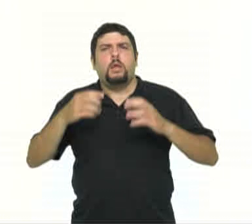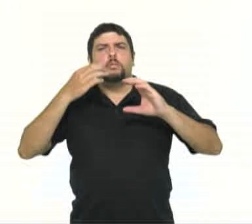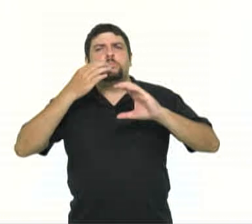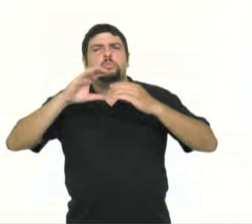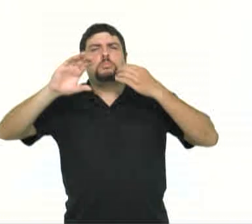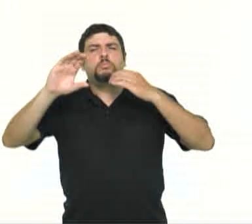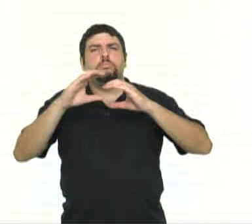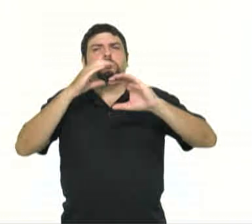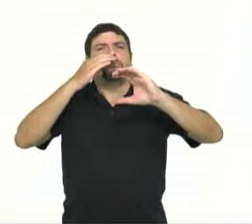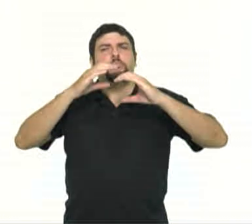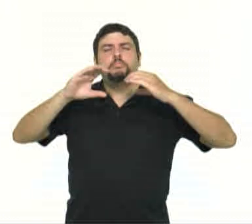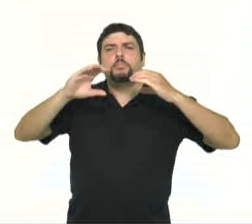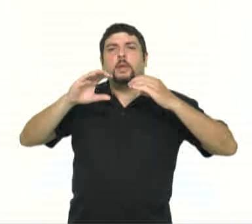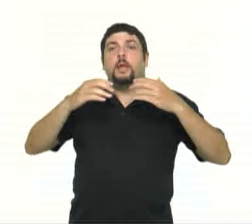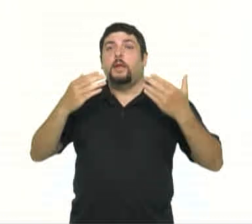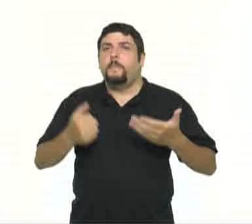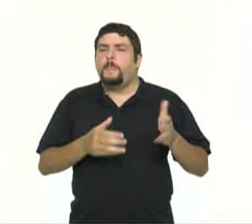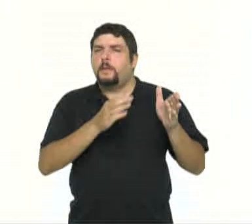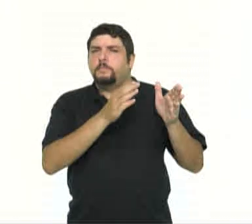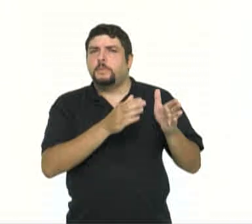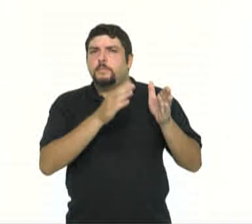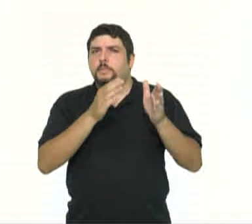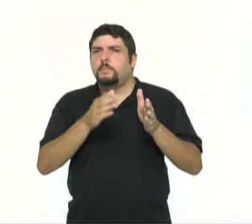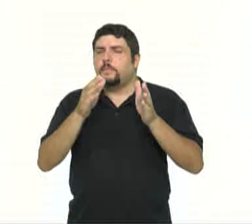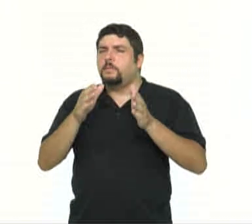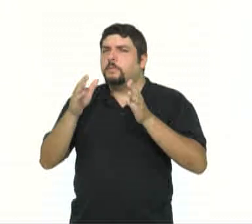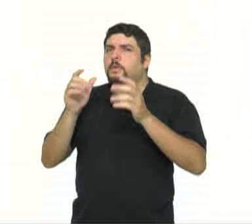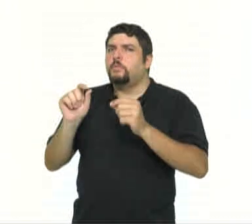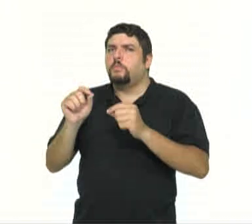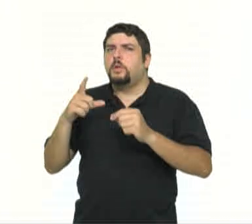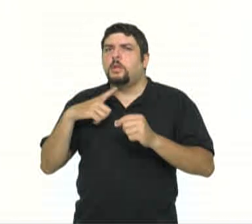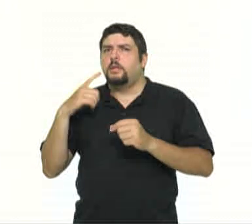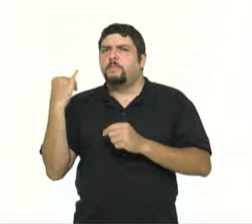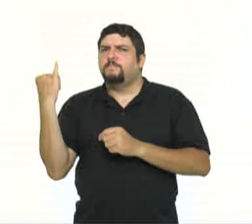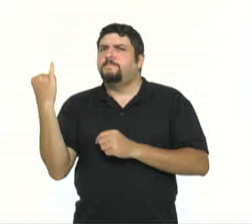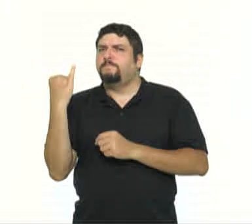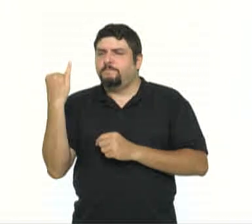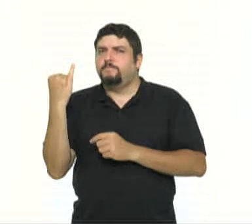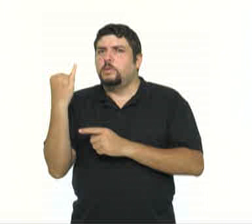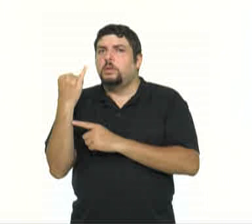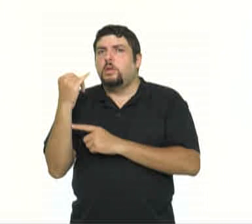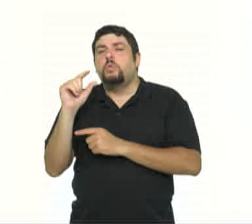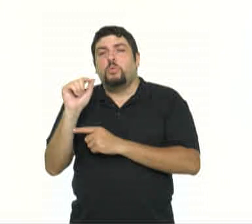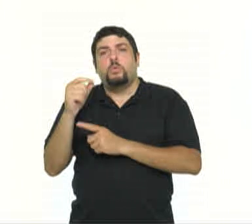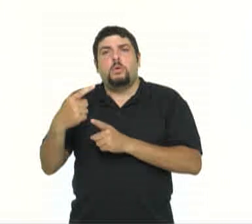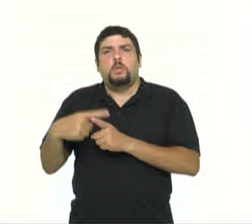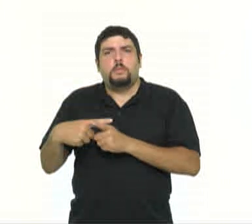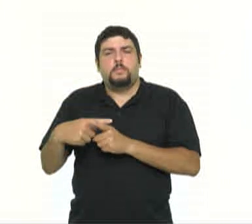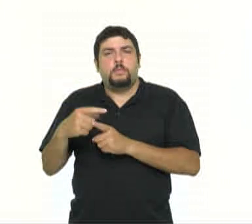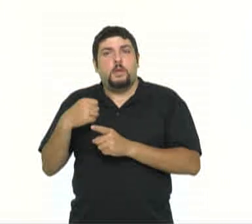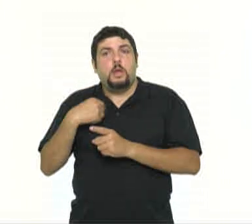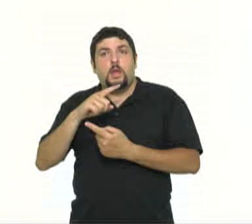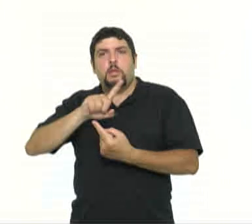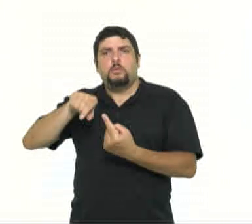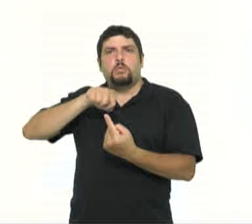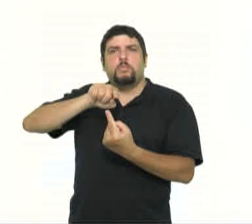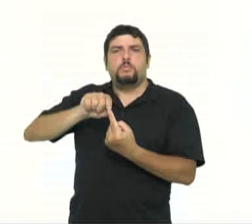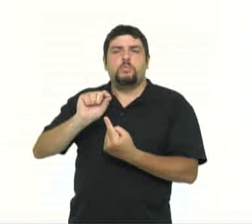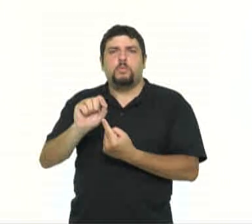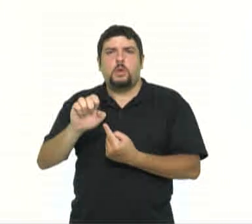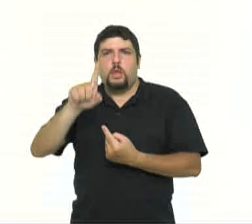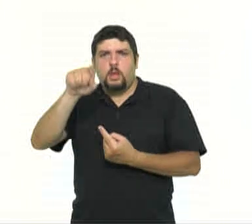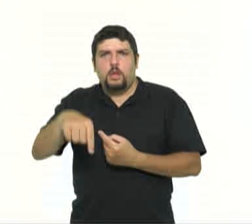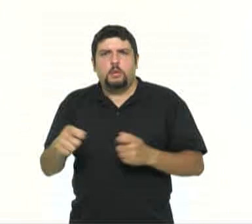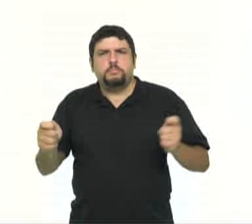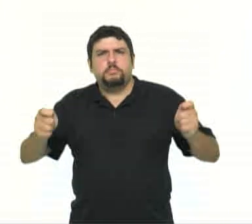cantada, esses fatores desempenhavam particular importância, visto que os efeitos desejados eram